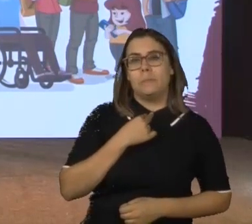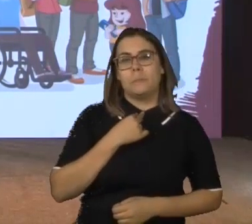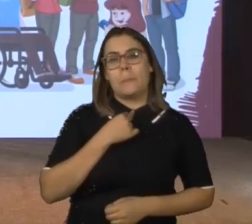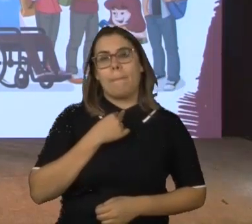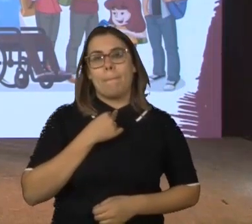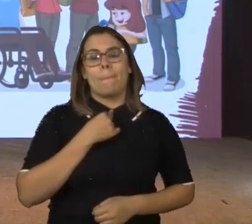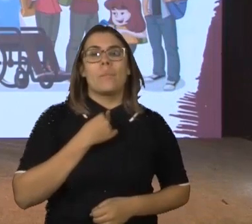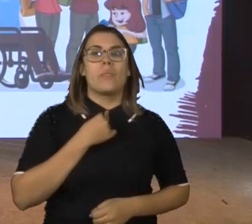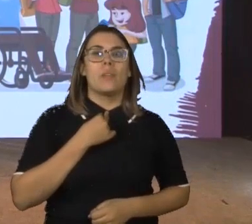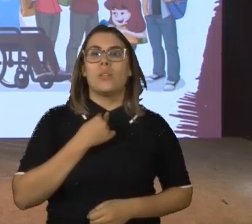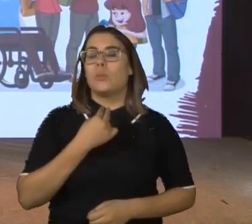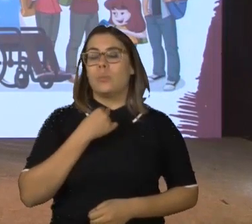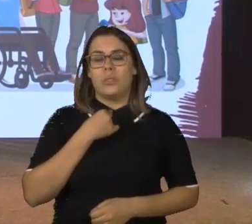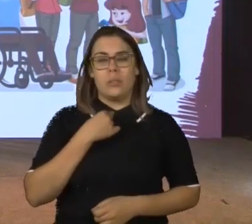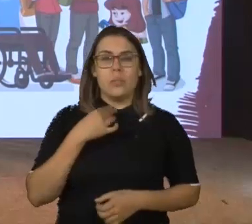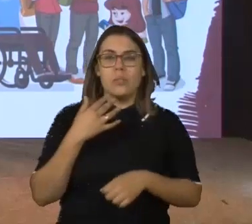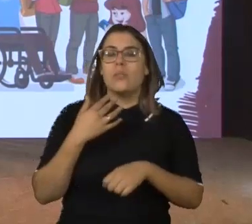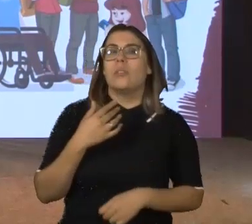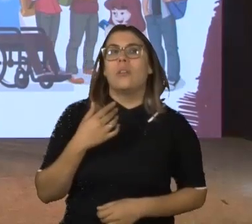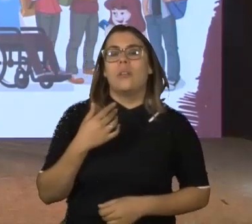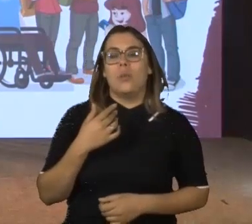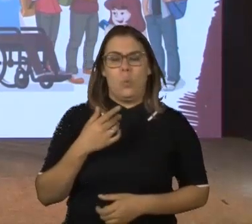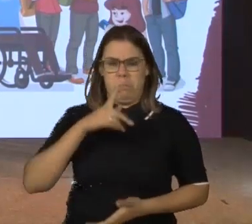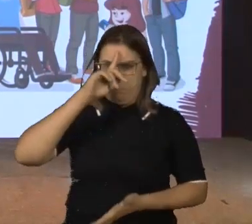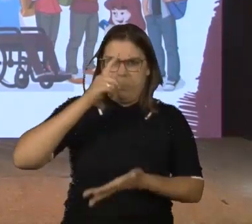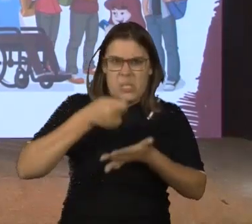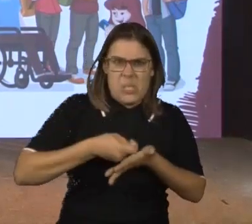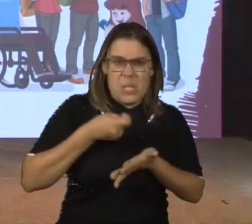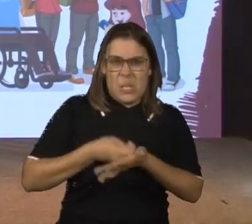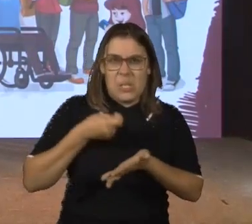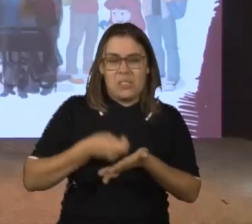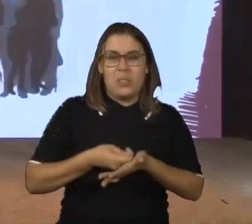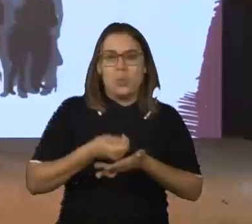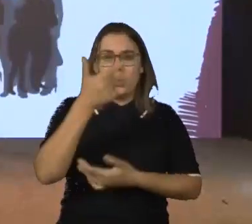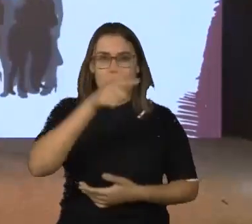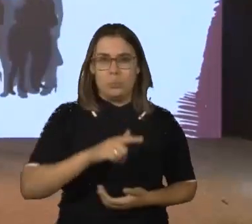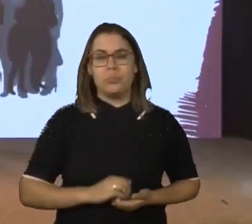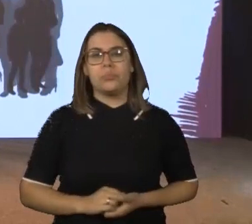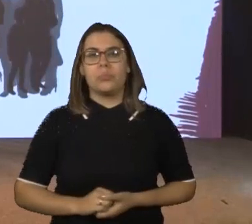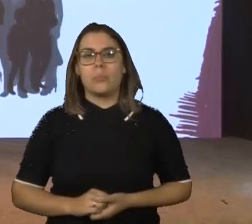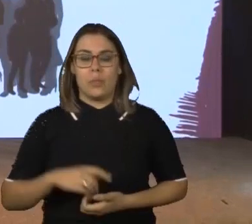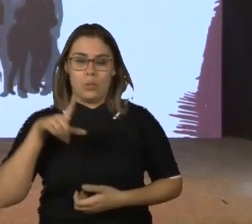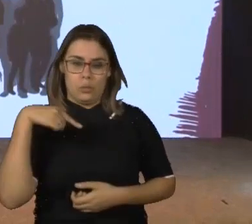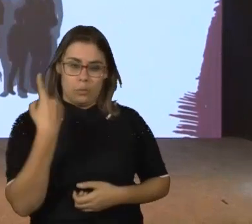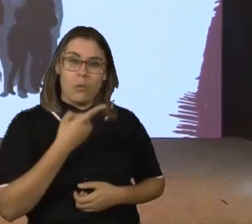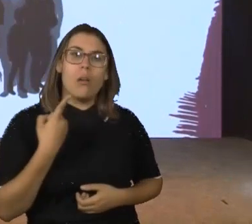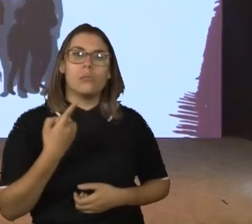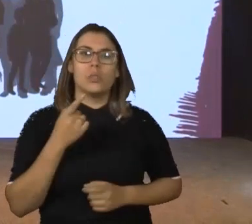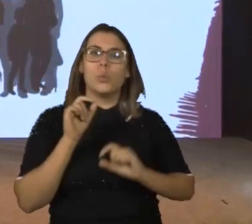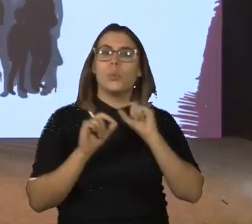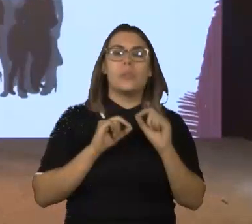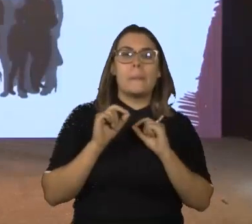desculpa, não podemos doutrinar ou obrigar ou dirigir a vontade do outro. Nosso papel, enquanto